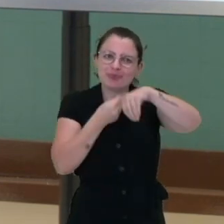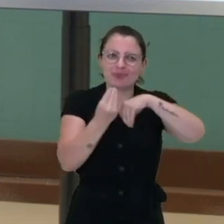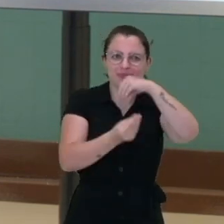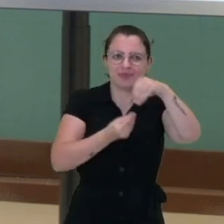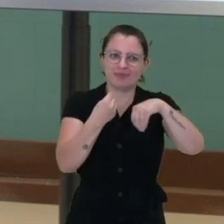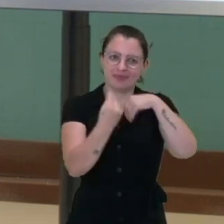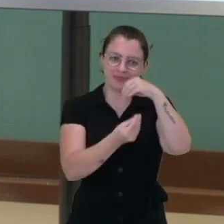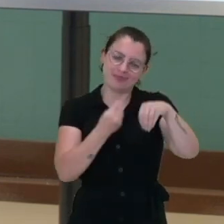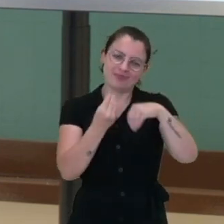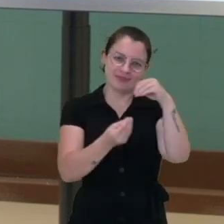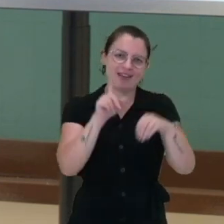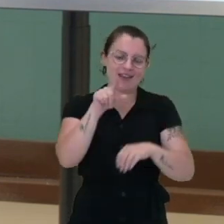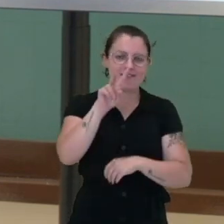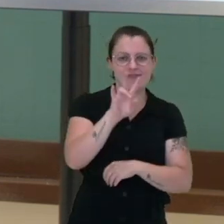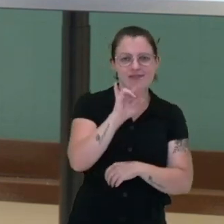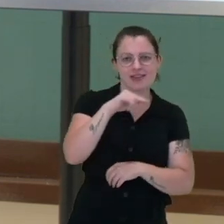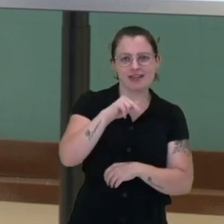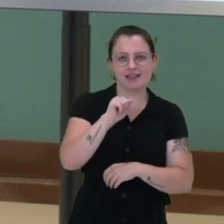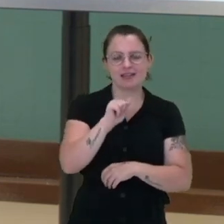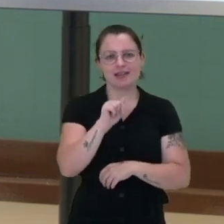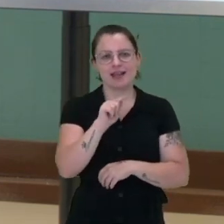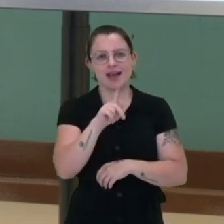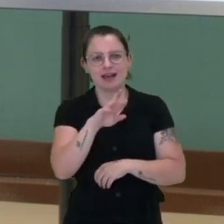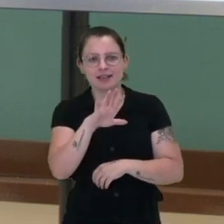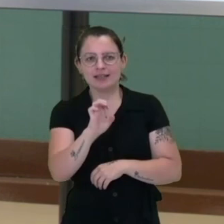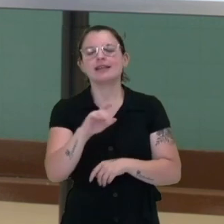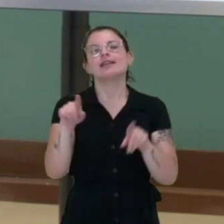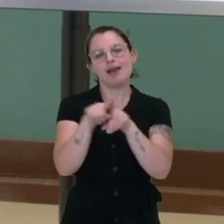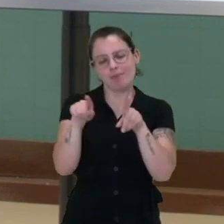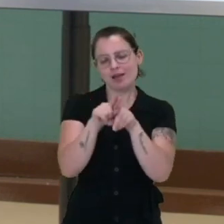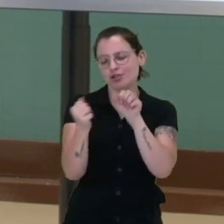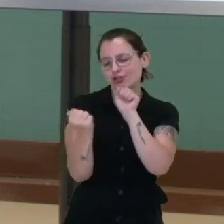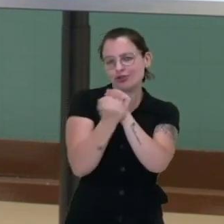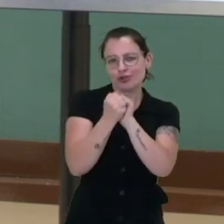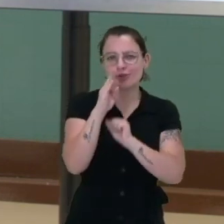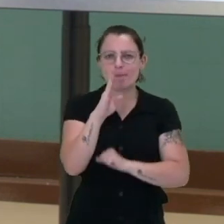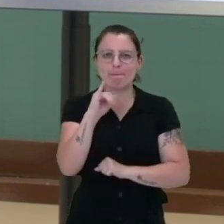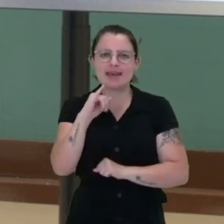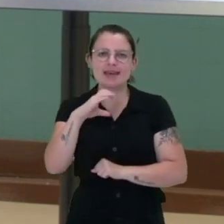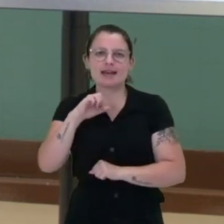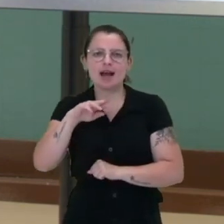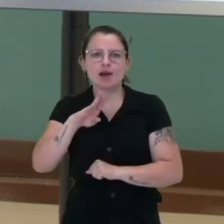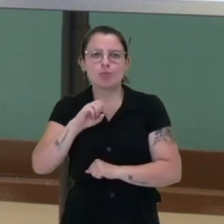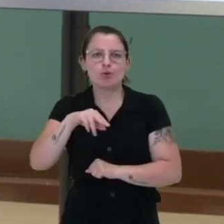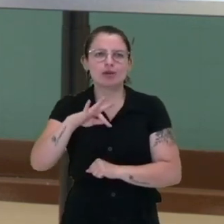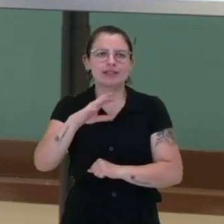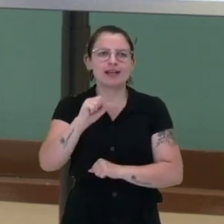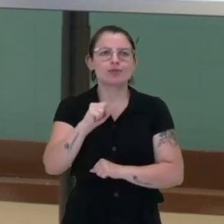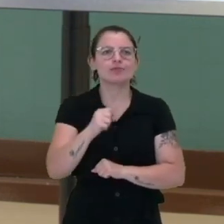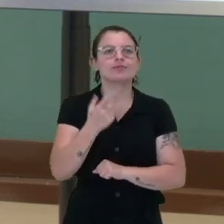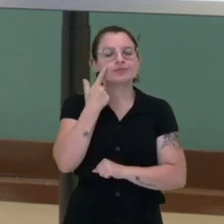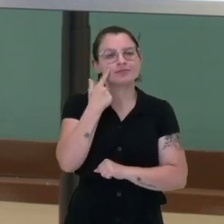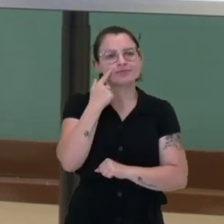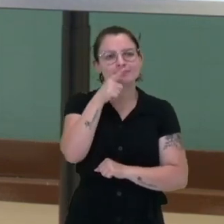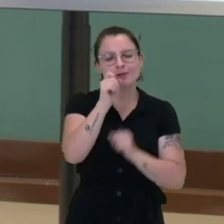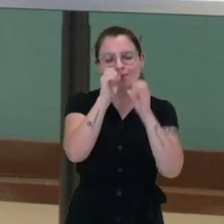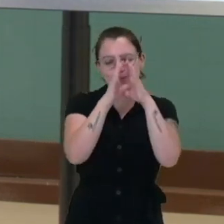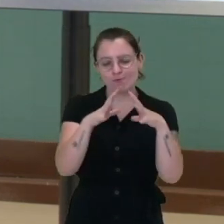e bicarbonato de sódio. E aqui eu tiro de novo a bexiga para mostrar para vocês que ela está cheia de